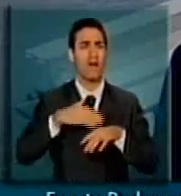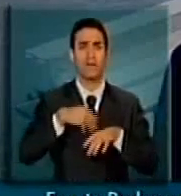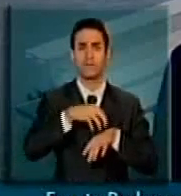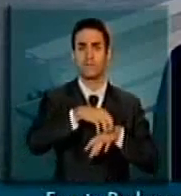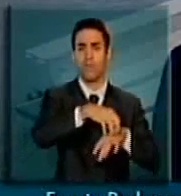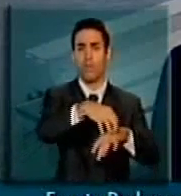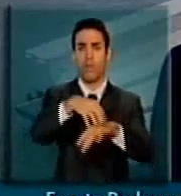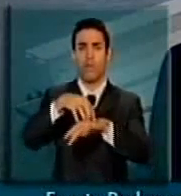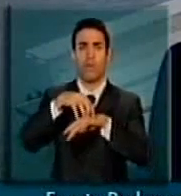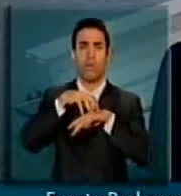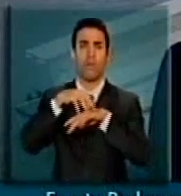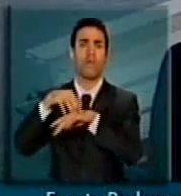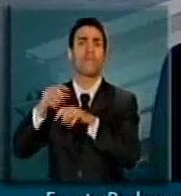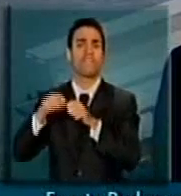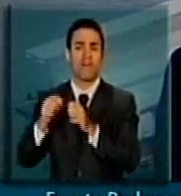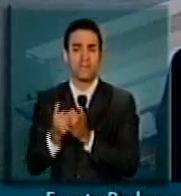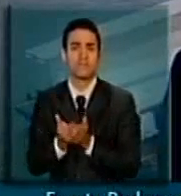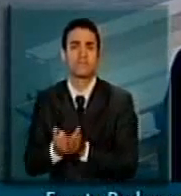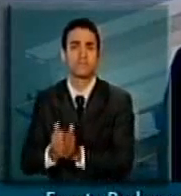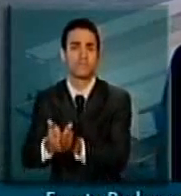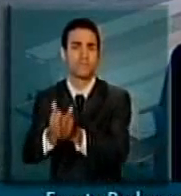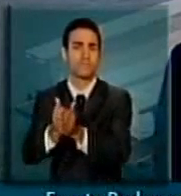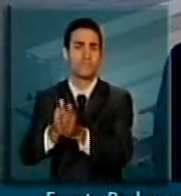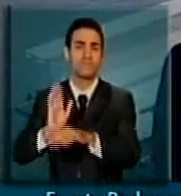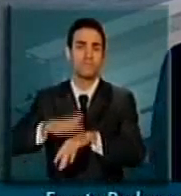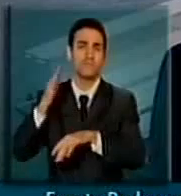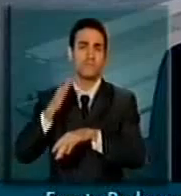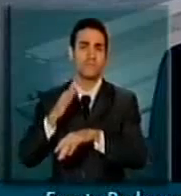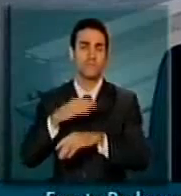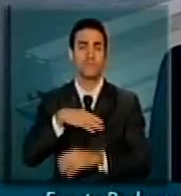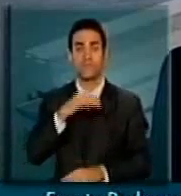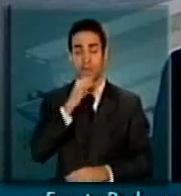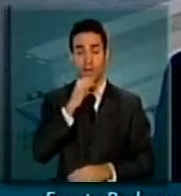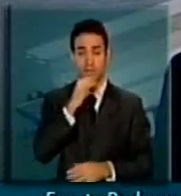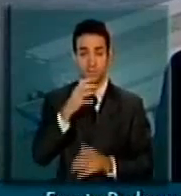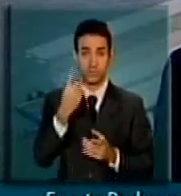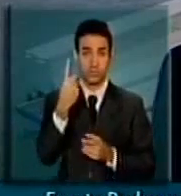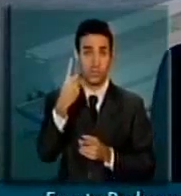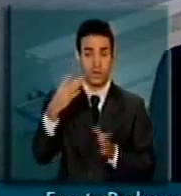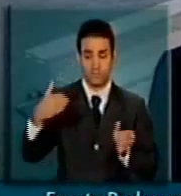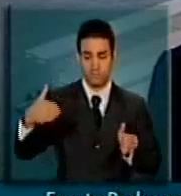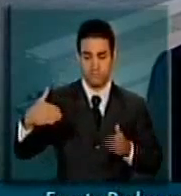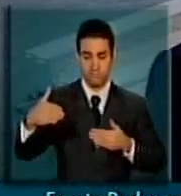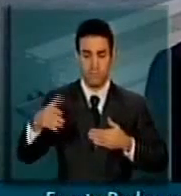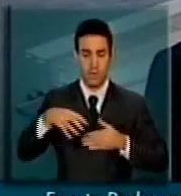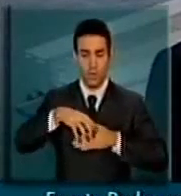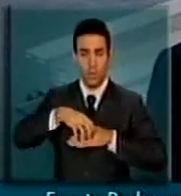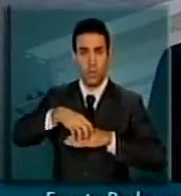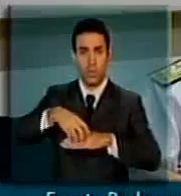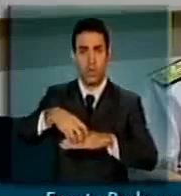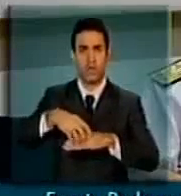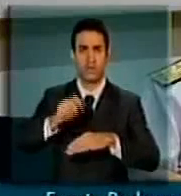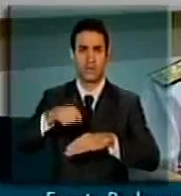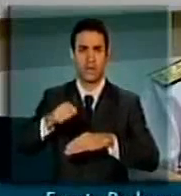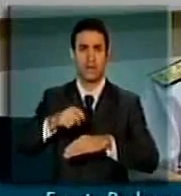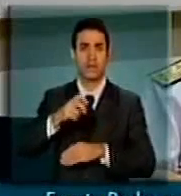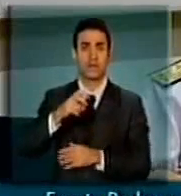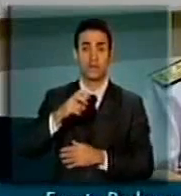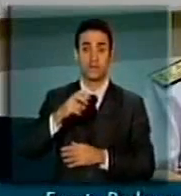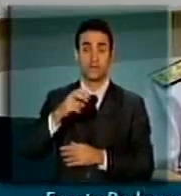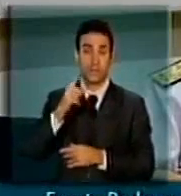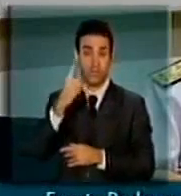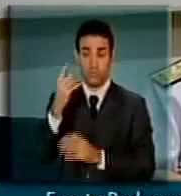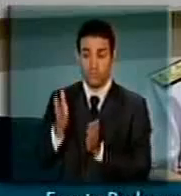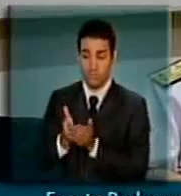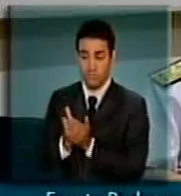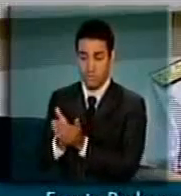navegáveis. Para se ter uma ideia, uma barcaça de transportes equivalente a 55 carretas,